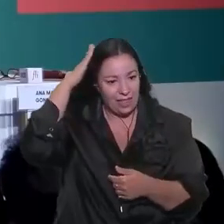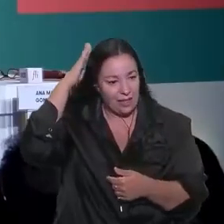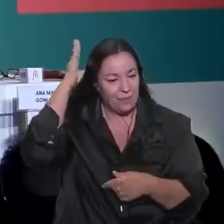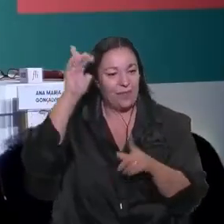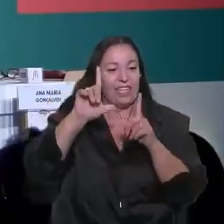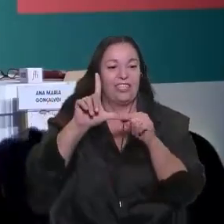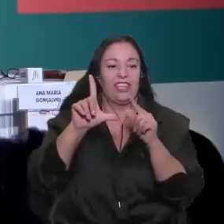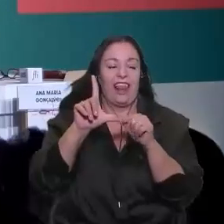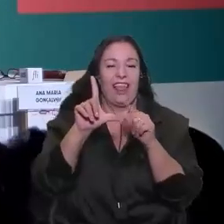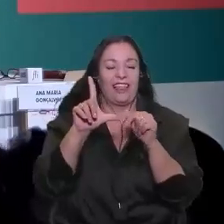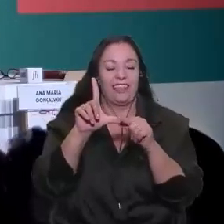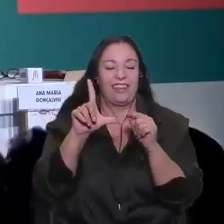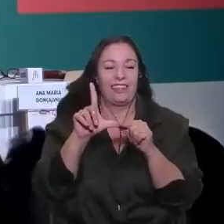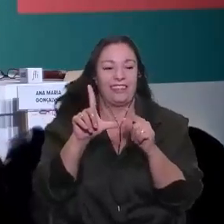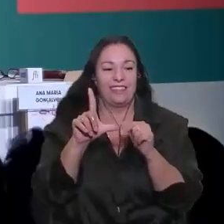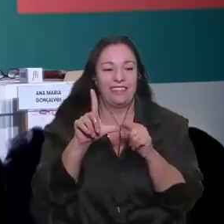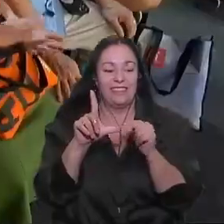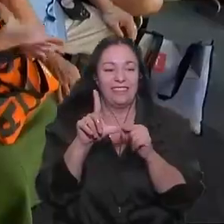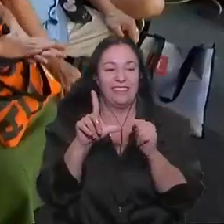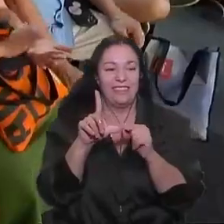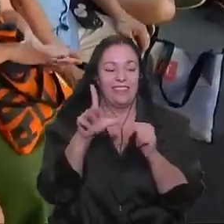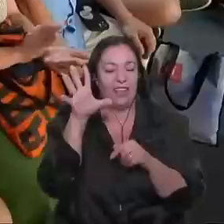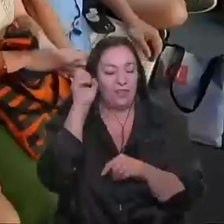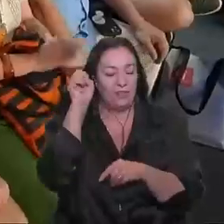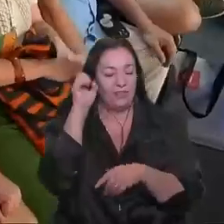ansiosamente ouvir.